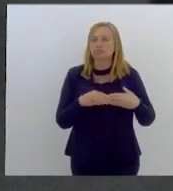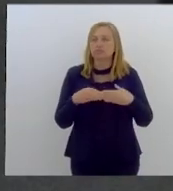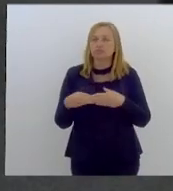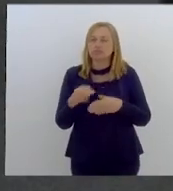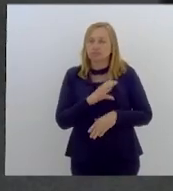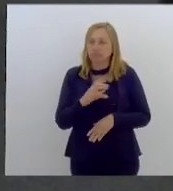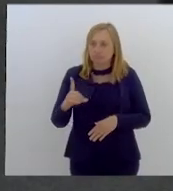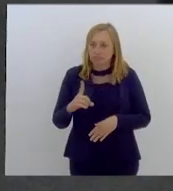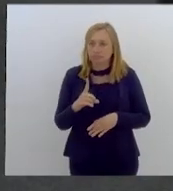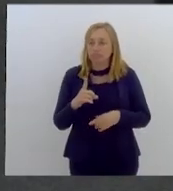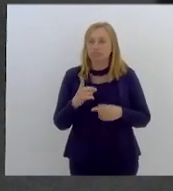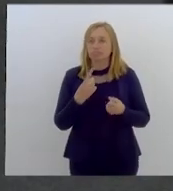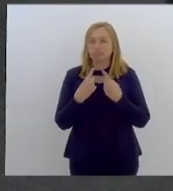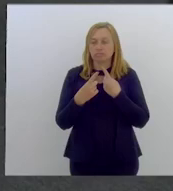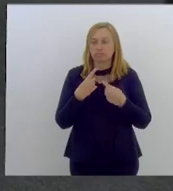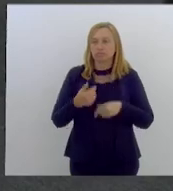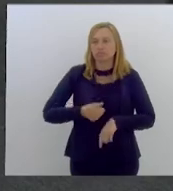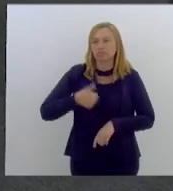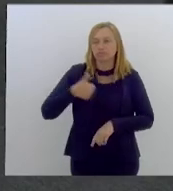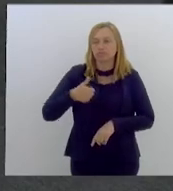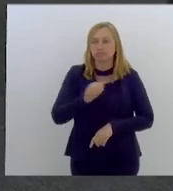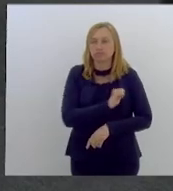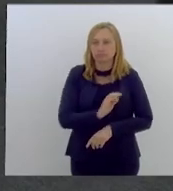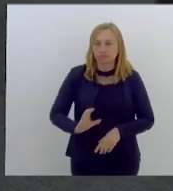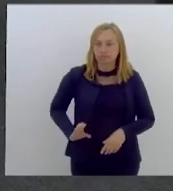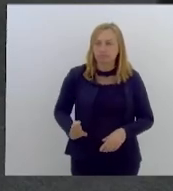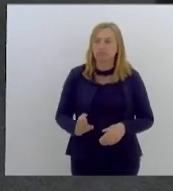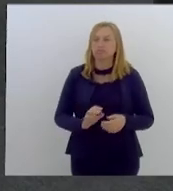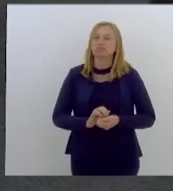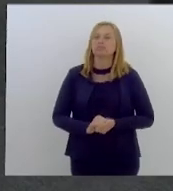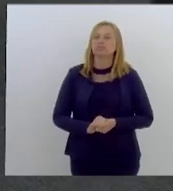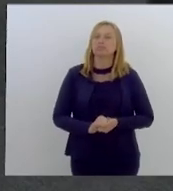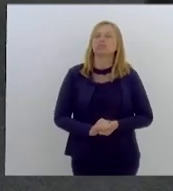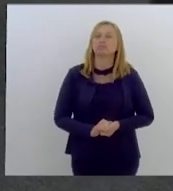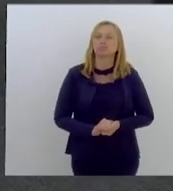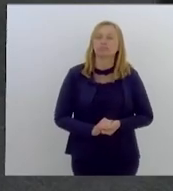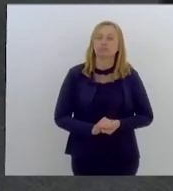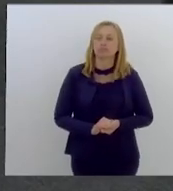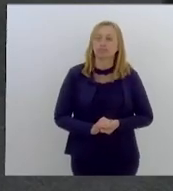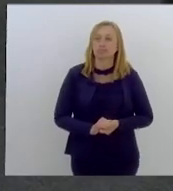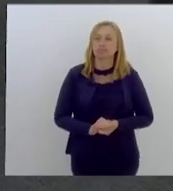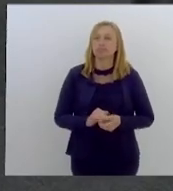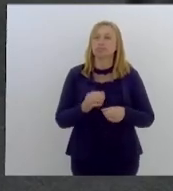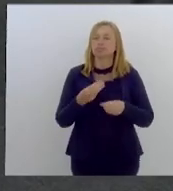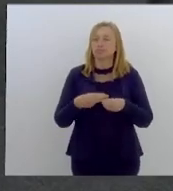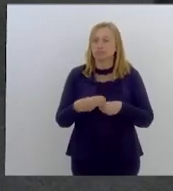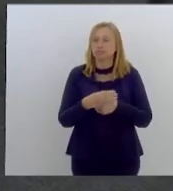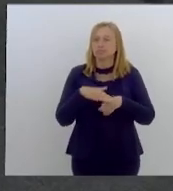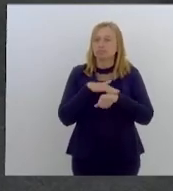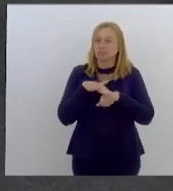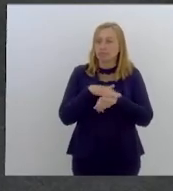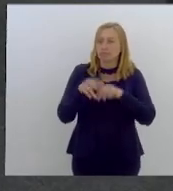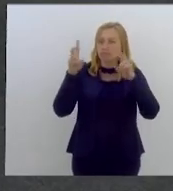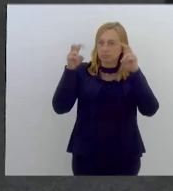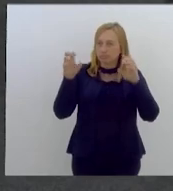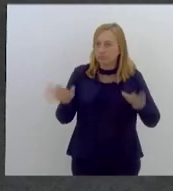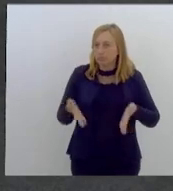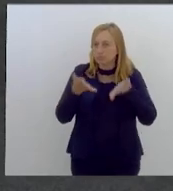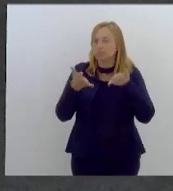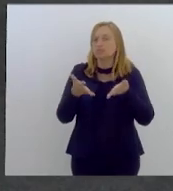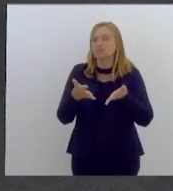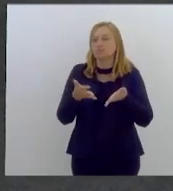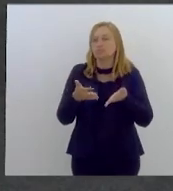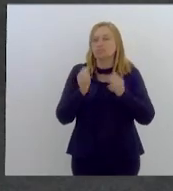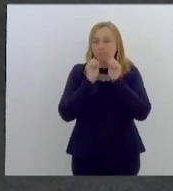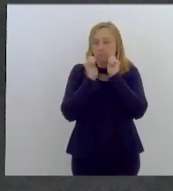debate. André, a primeira vez que municípios conversaram sobre esse tema foi a partir da iniciativa